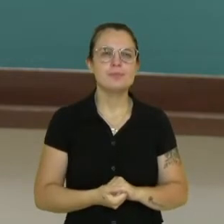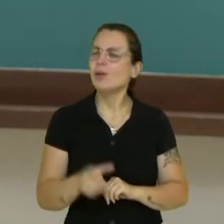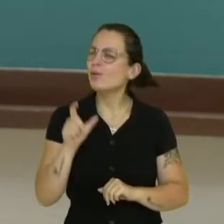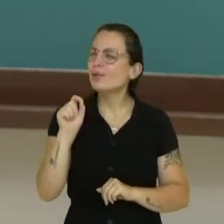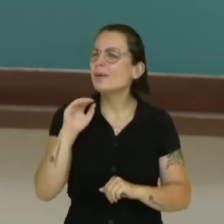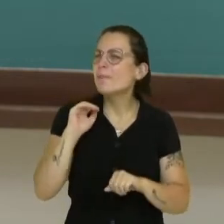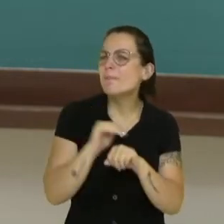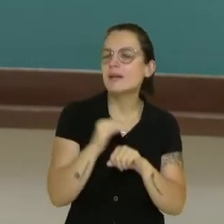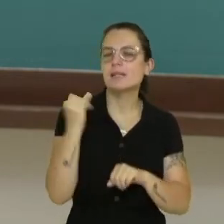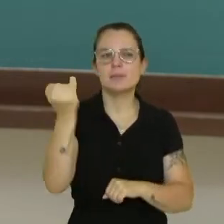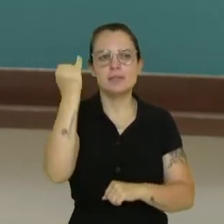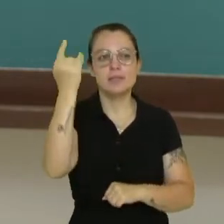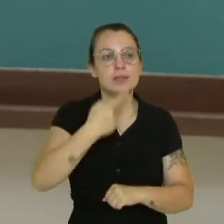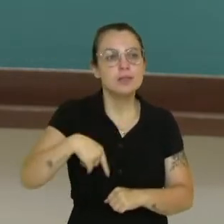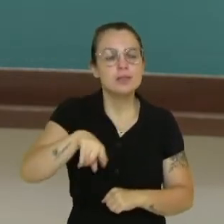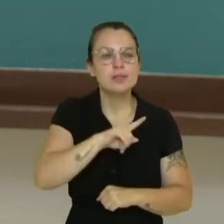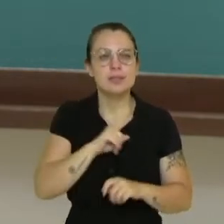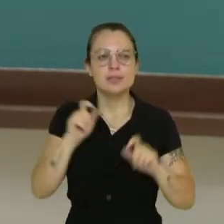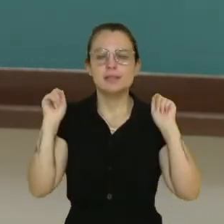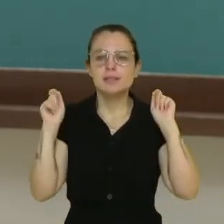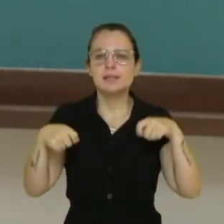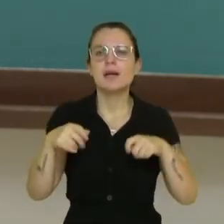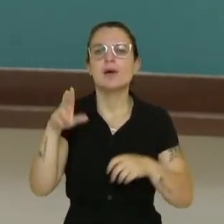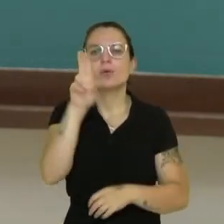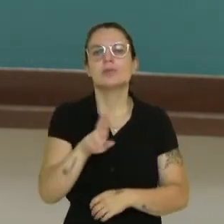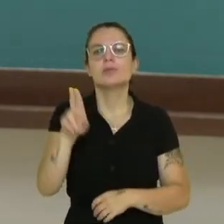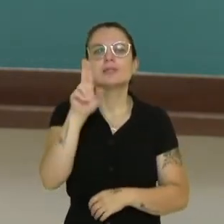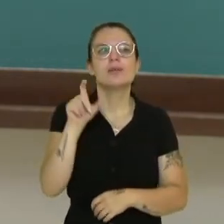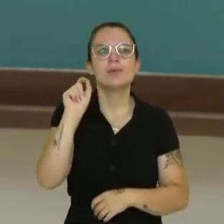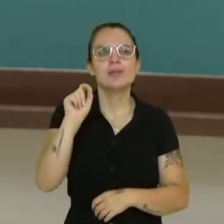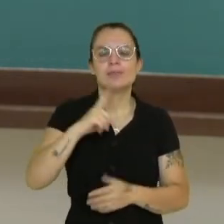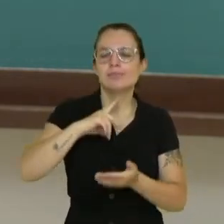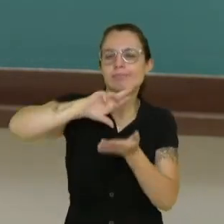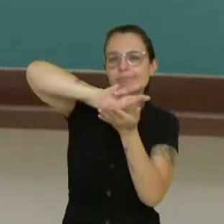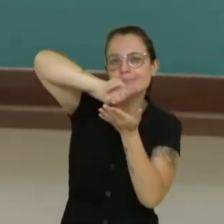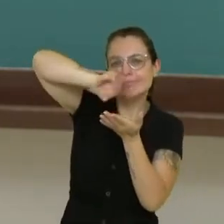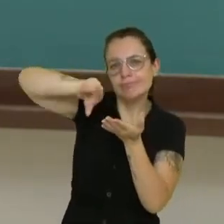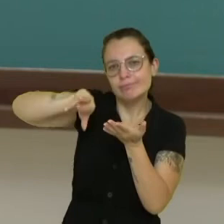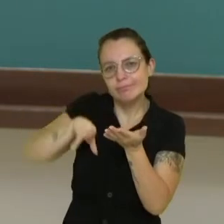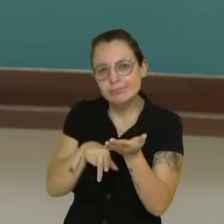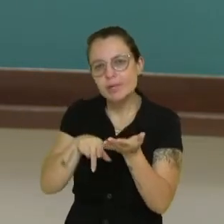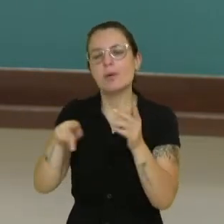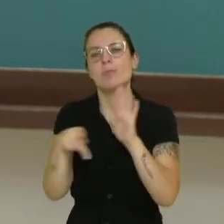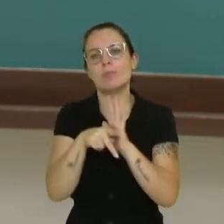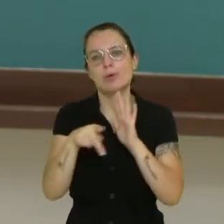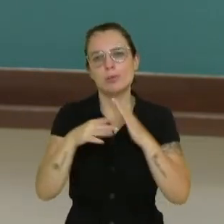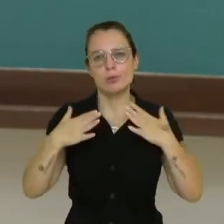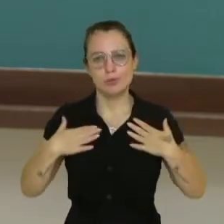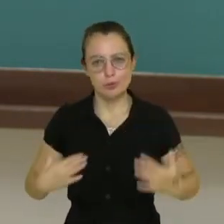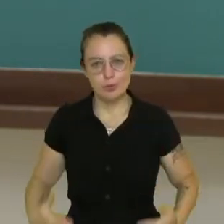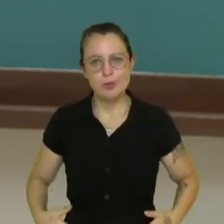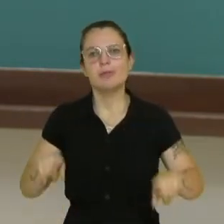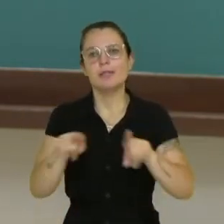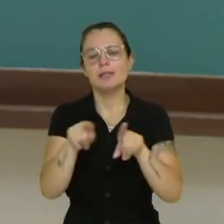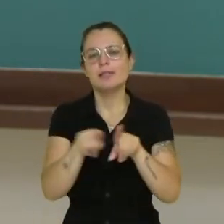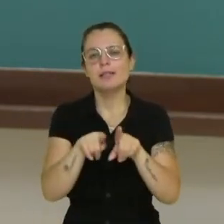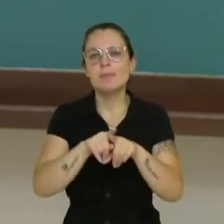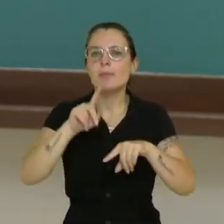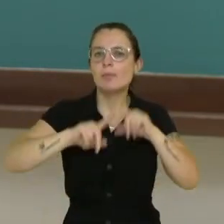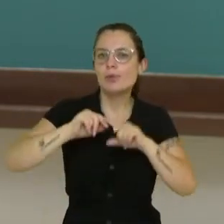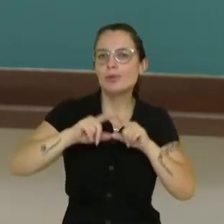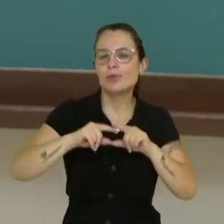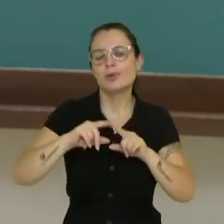aqui é que nós podemos utilizar múltiplas possibilidades de som com o nosso corpo e os objetos à nossa volta.